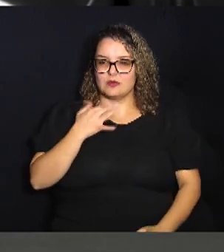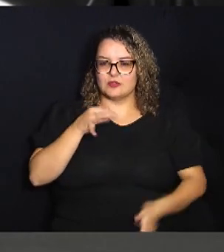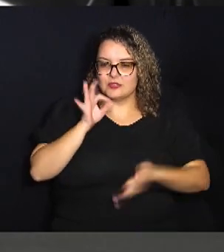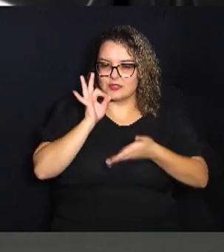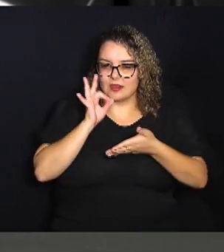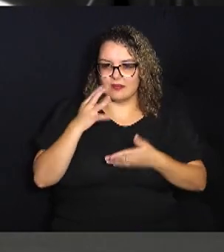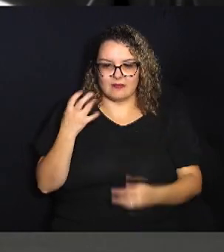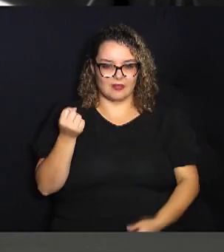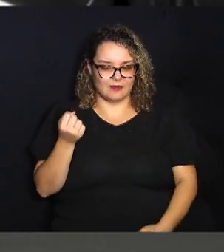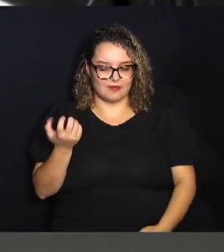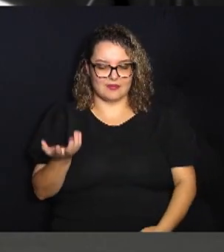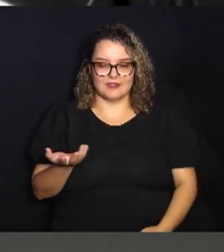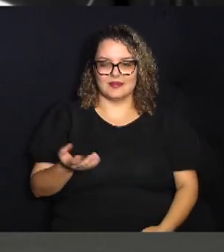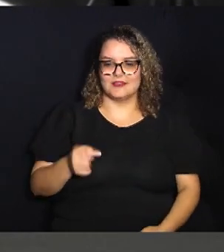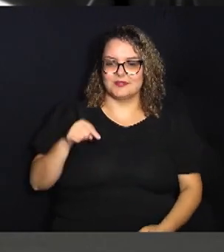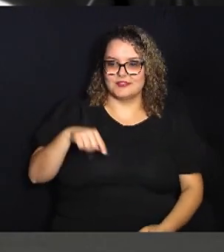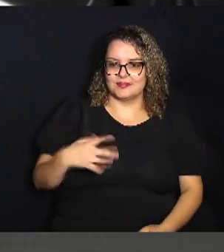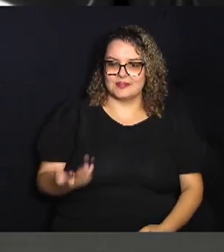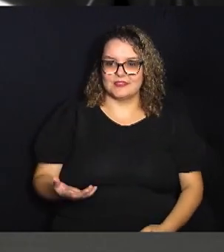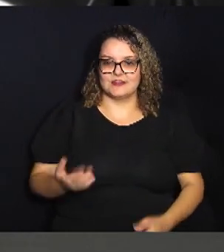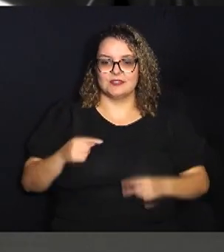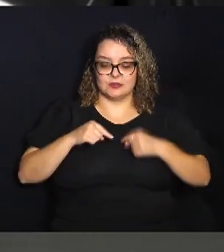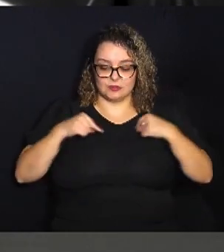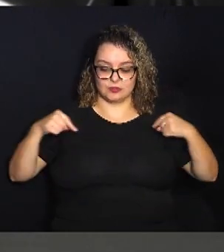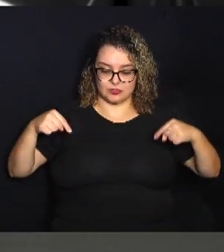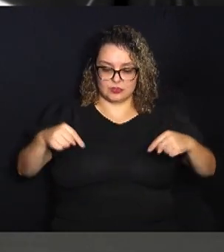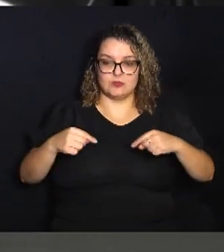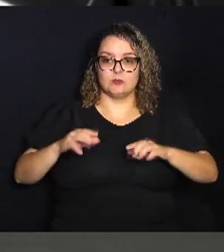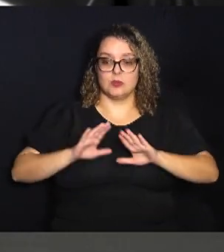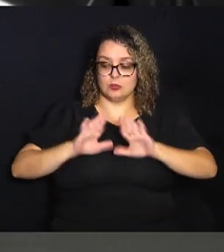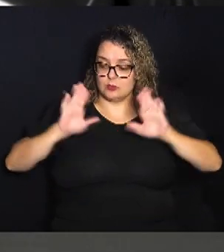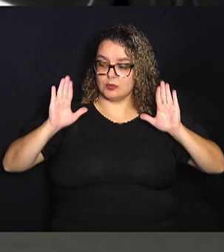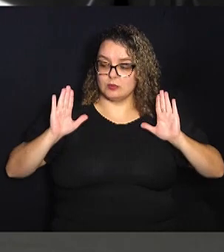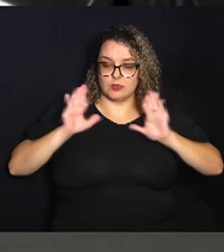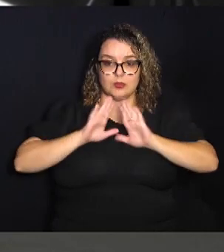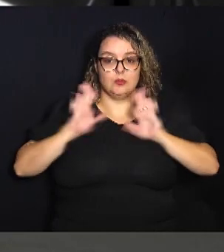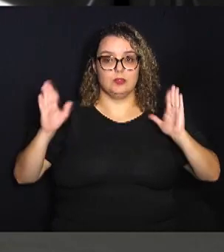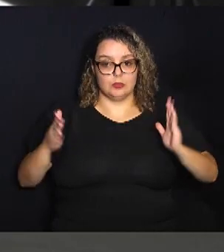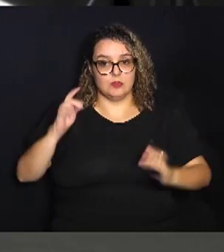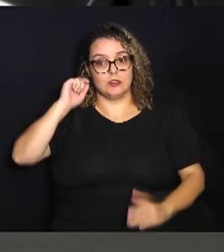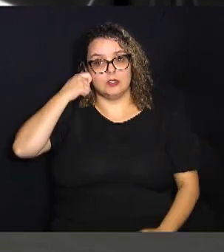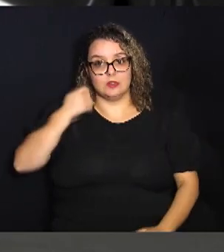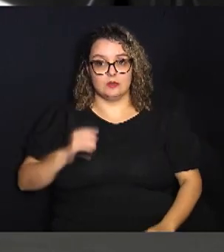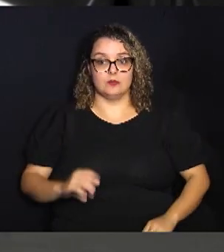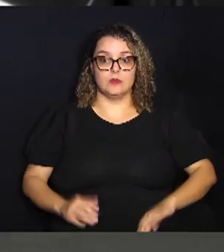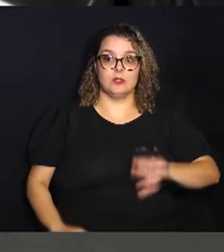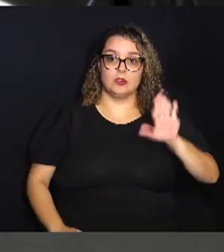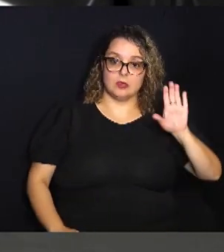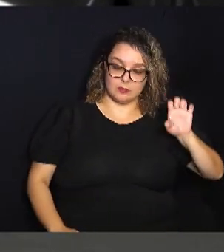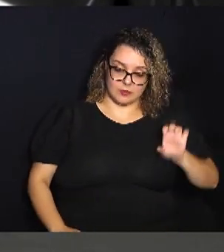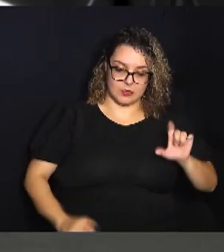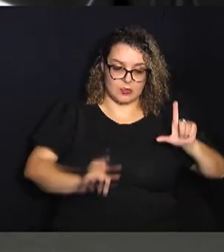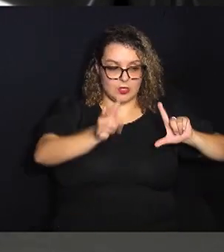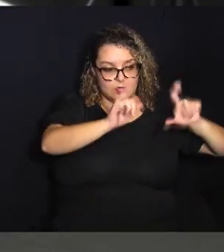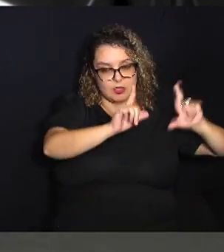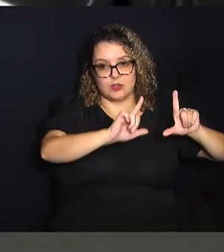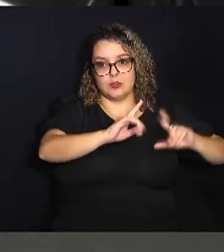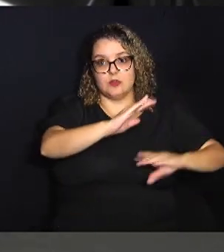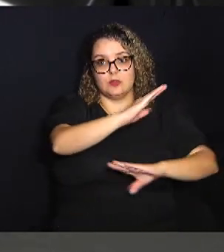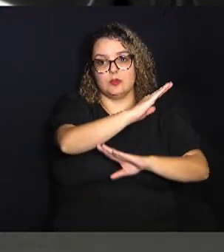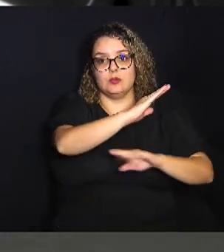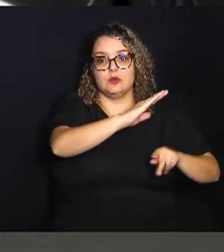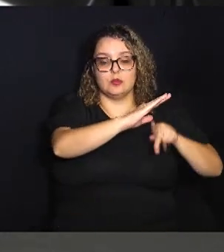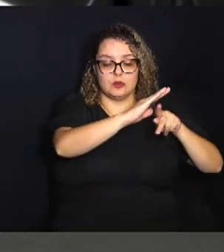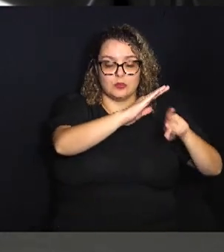leite. Aqui no estúdio ao meu fundo, nós temos um cenário preto à minha esquerda, uma TV com o logotipo Na Casa do